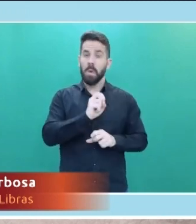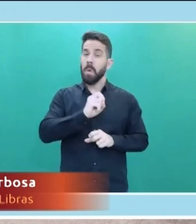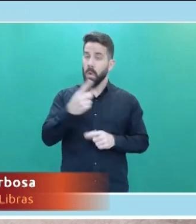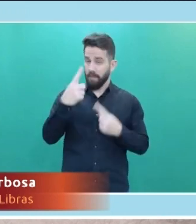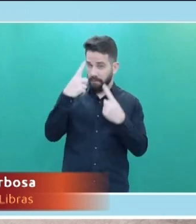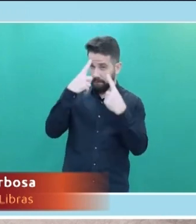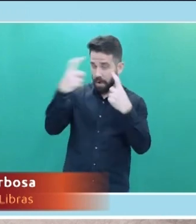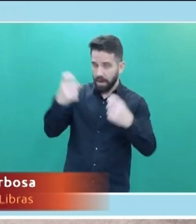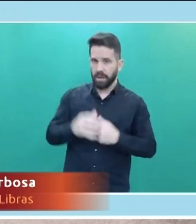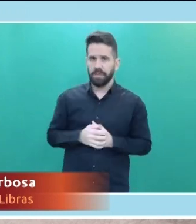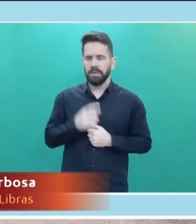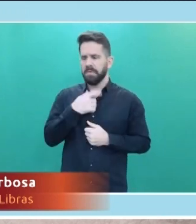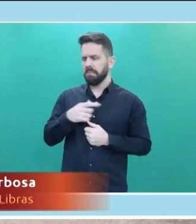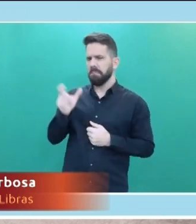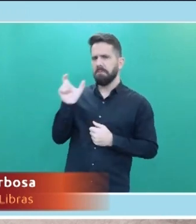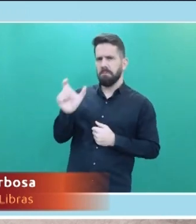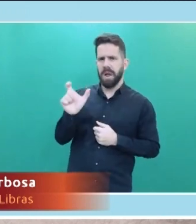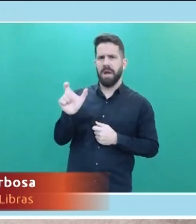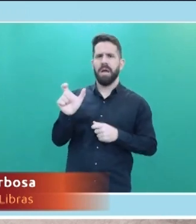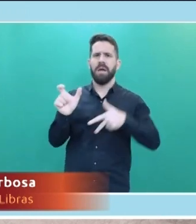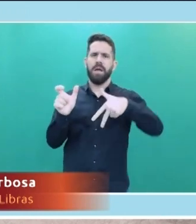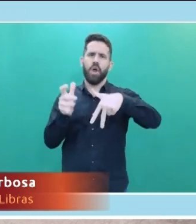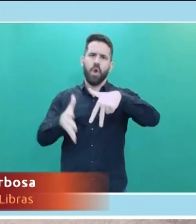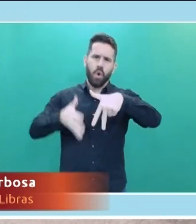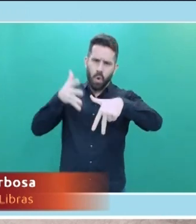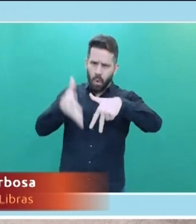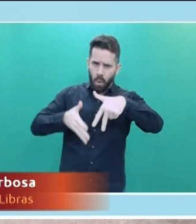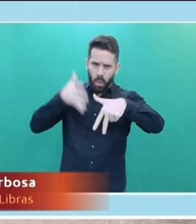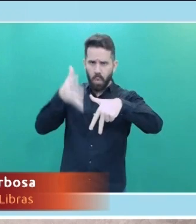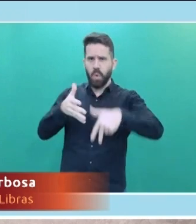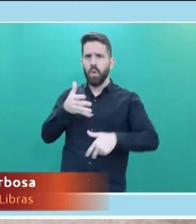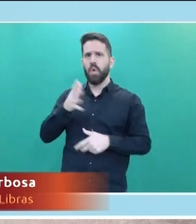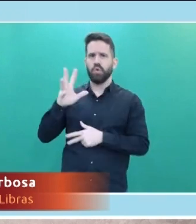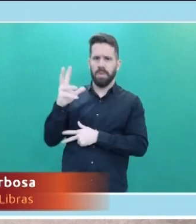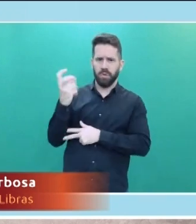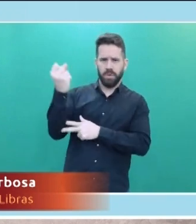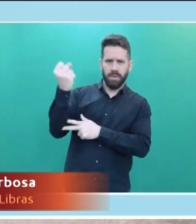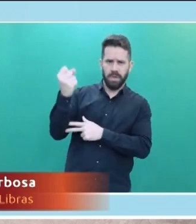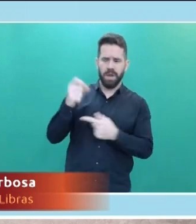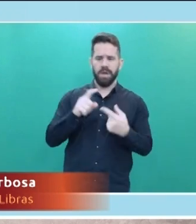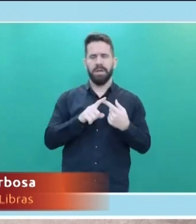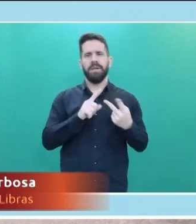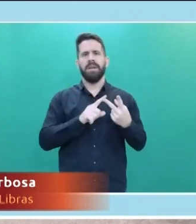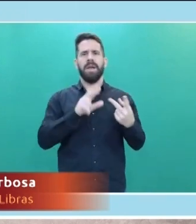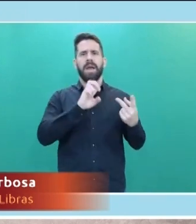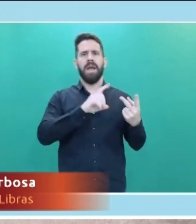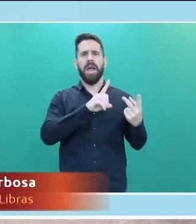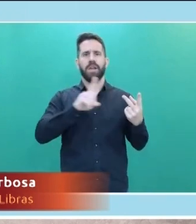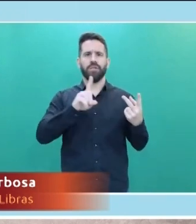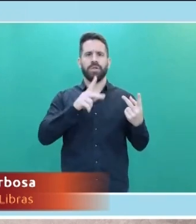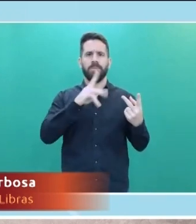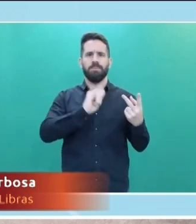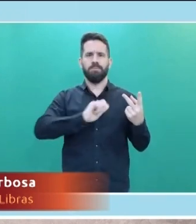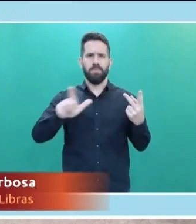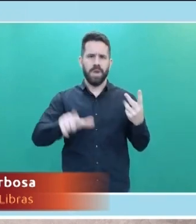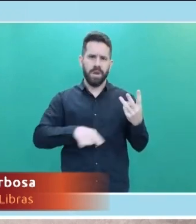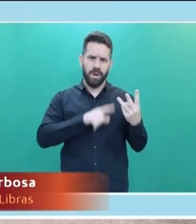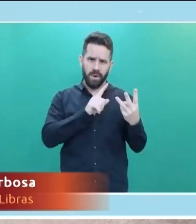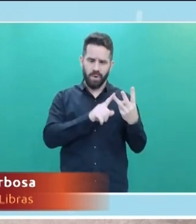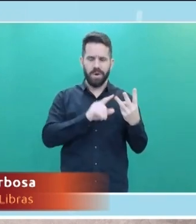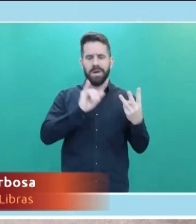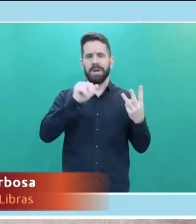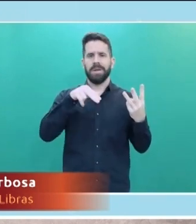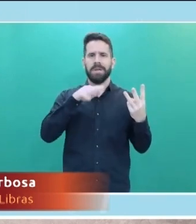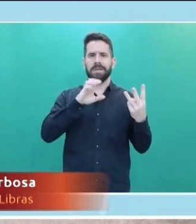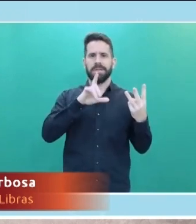palavras como coach de masculinidade, red pill, incels, homens alfa. Mas o que isso significa, né? A gente